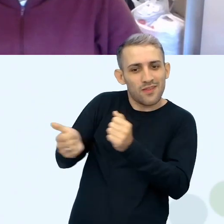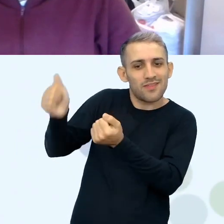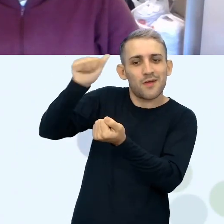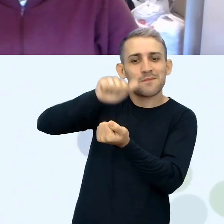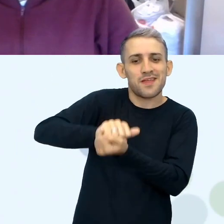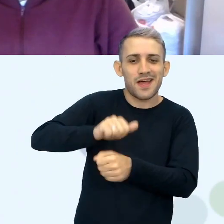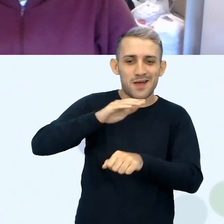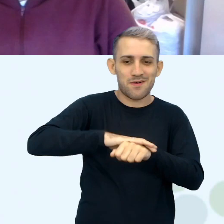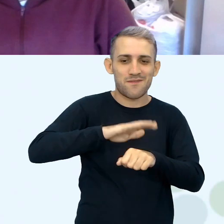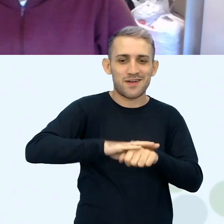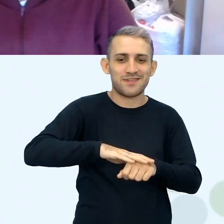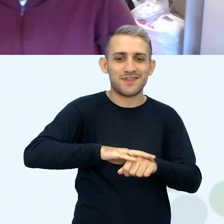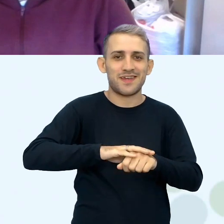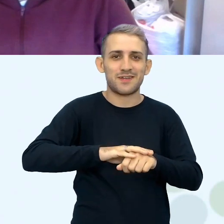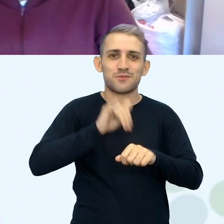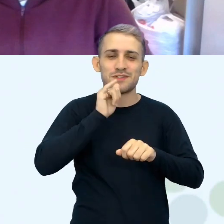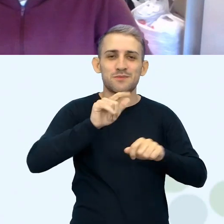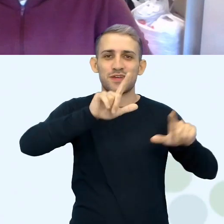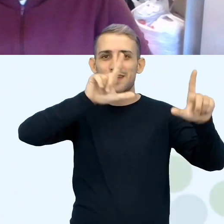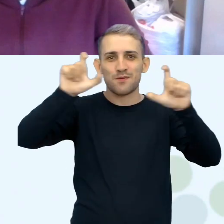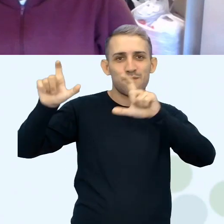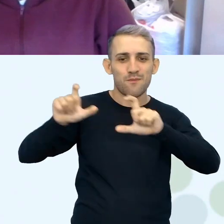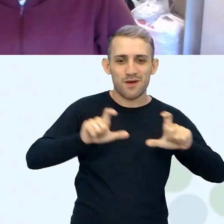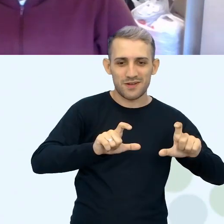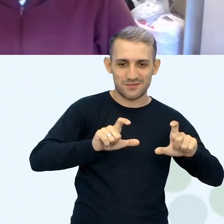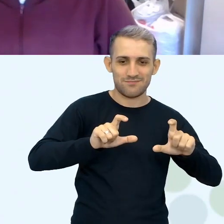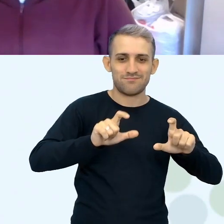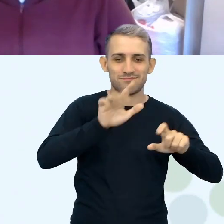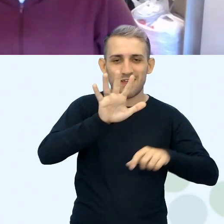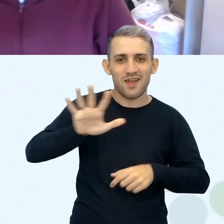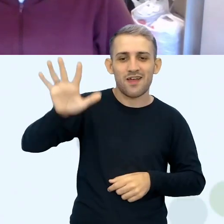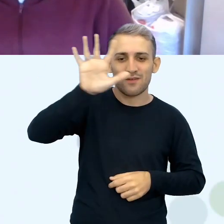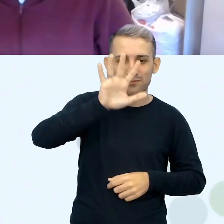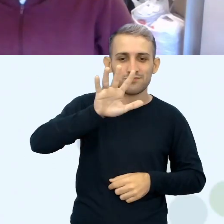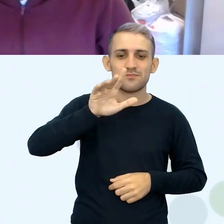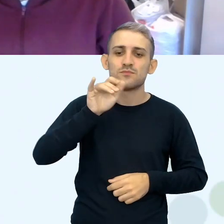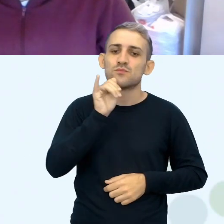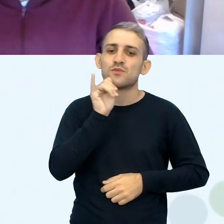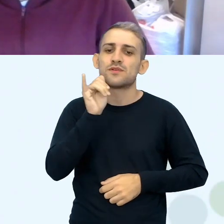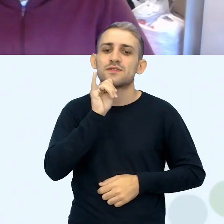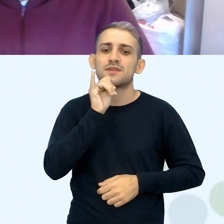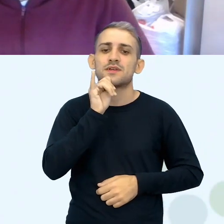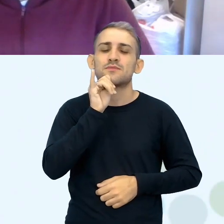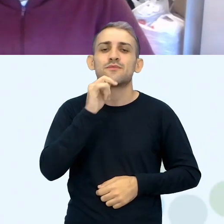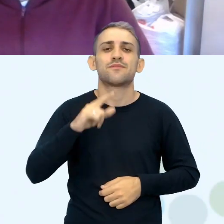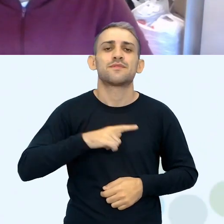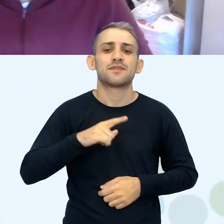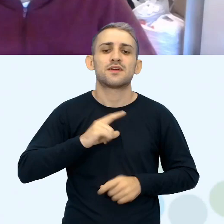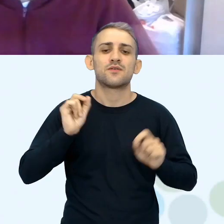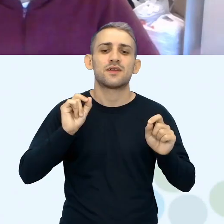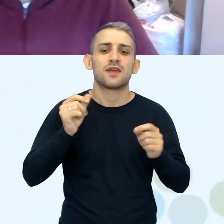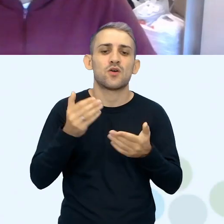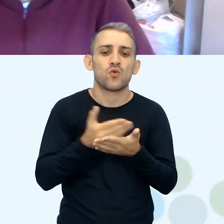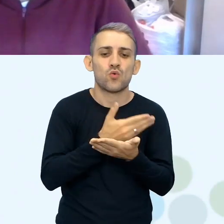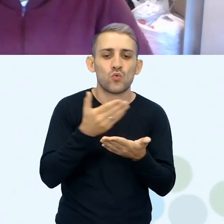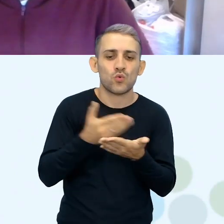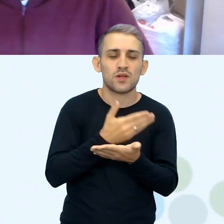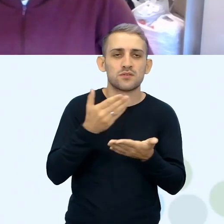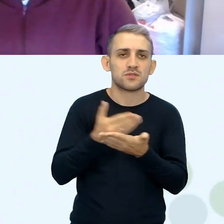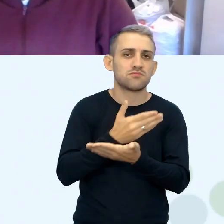ser transformada em imagem, né? Então exatamente. você tá escrevendo Eu, uma. por exemplo, escrevendo um livro, um